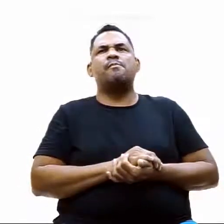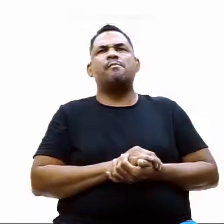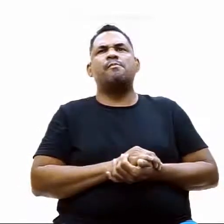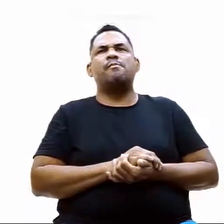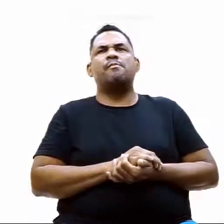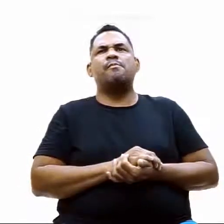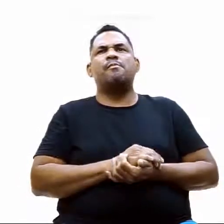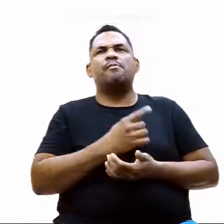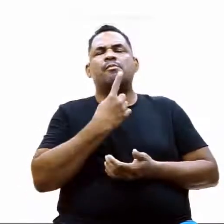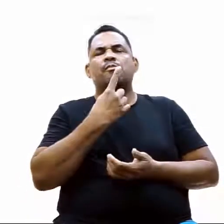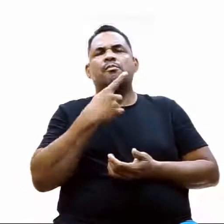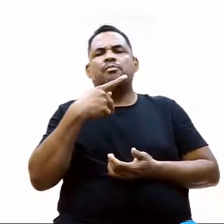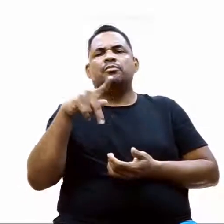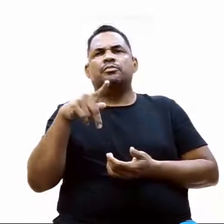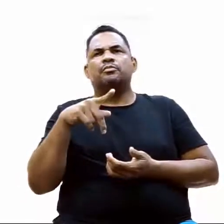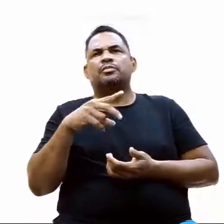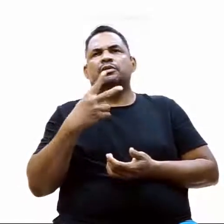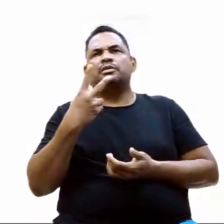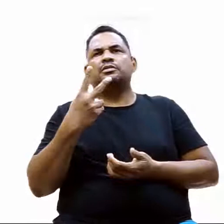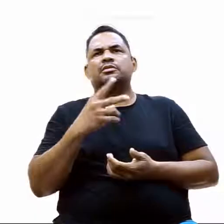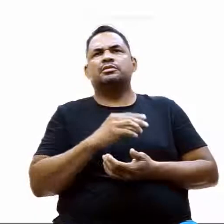1 para 2.